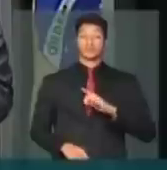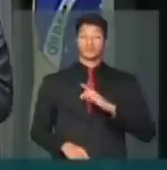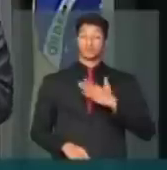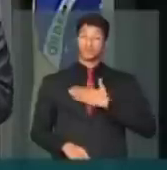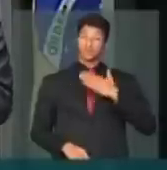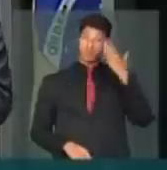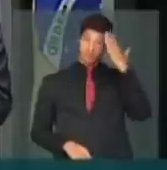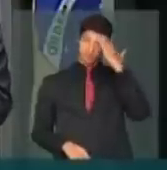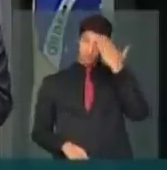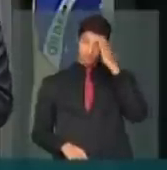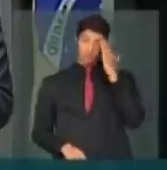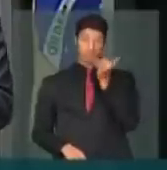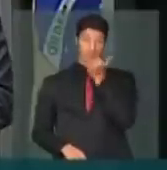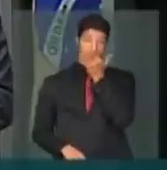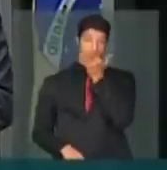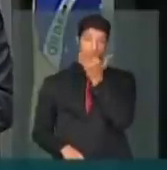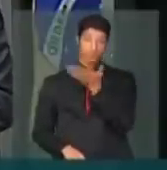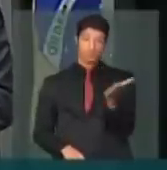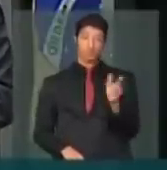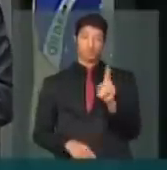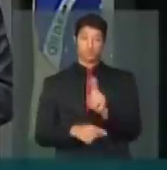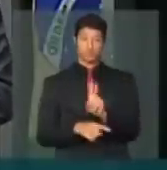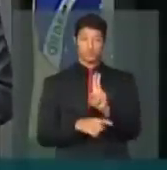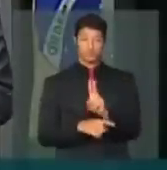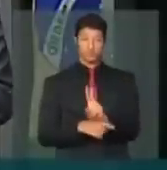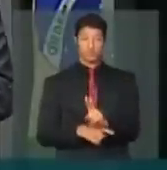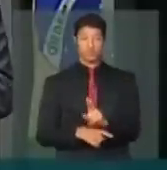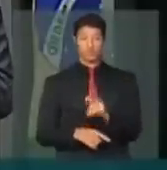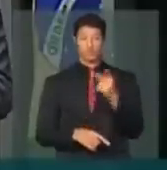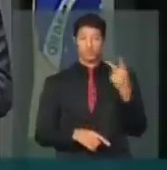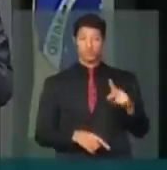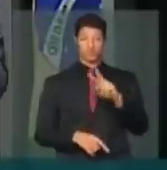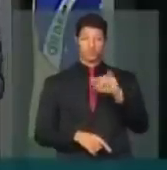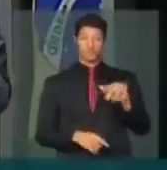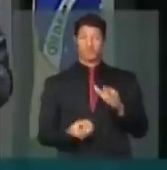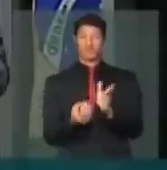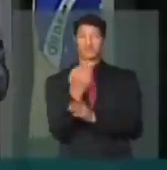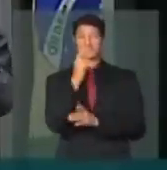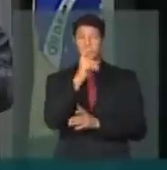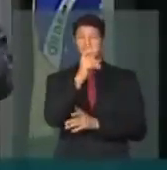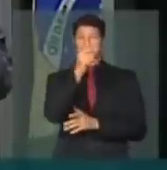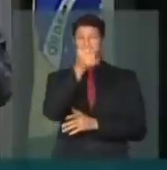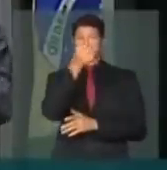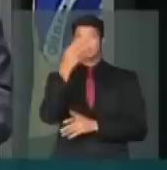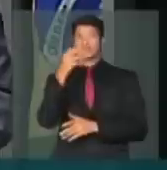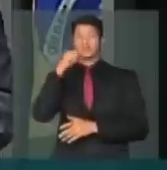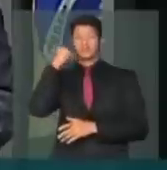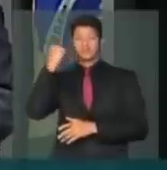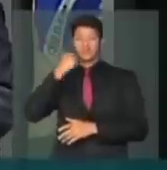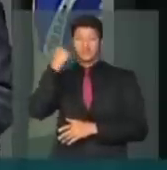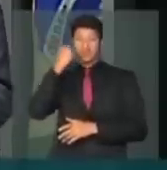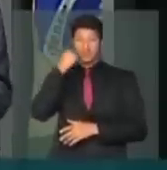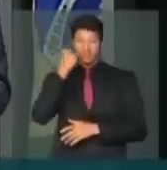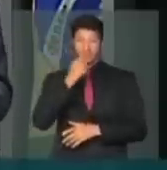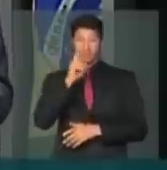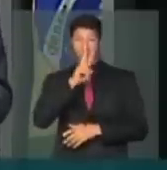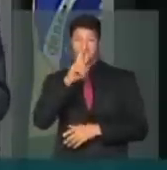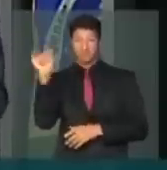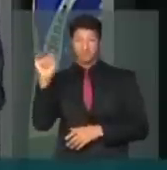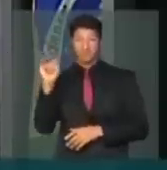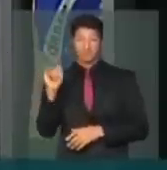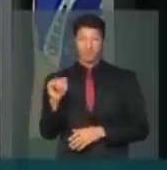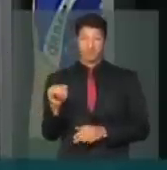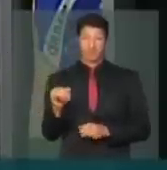meu entendimento. Desculpe, Vossa Excelência defende. Ele vai criar 513 senadores que vão